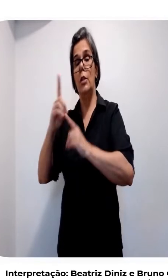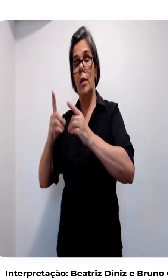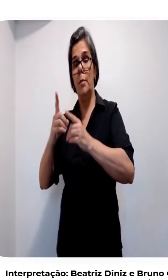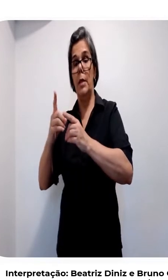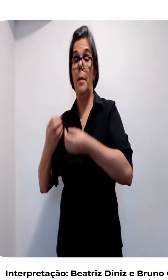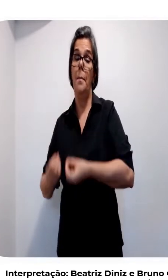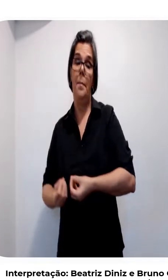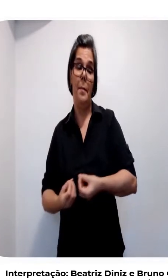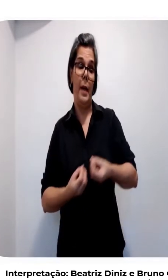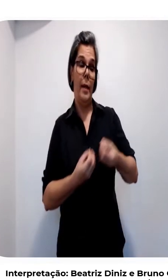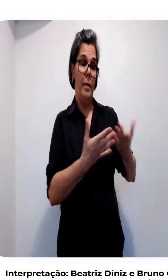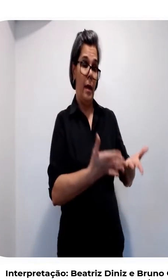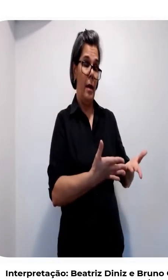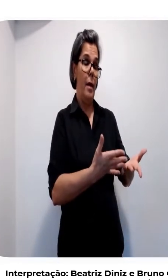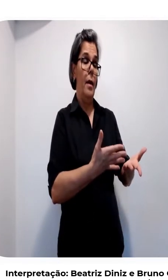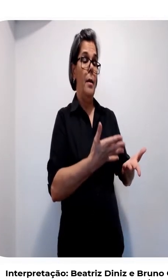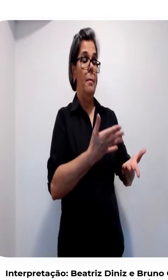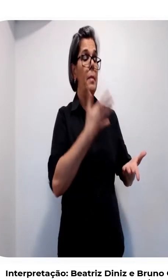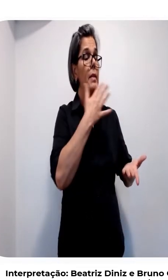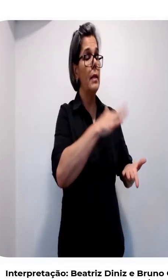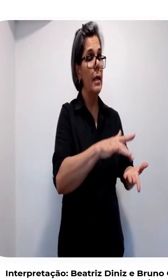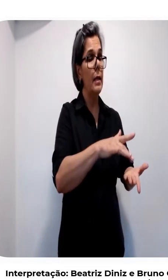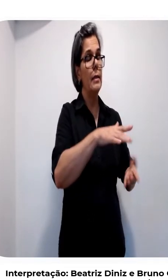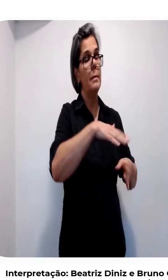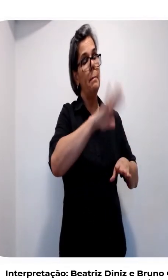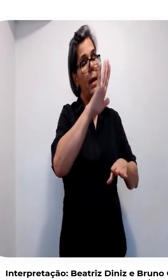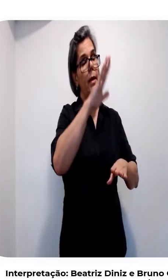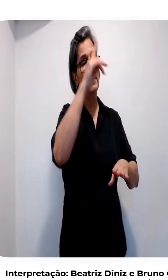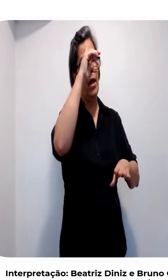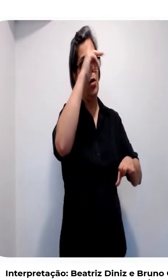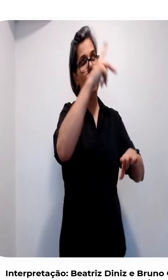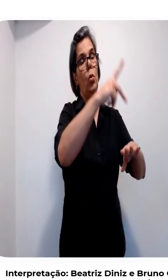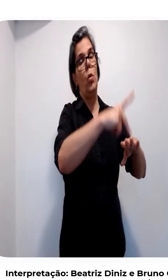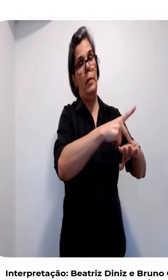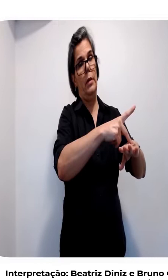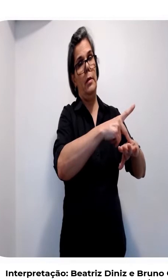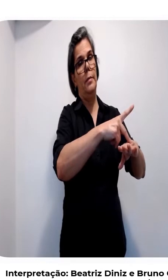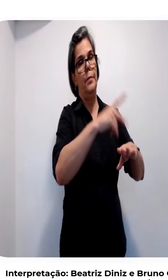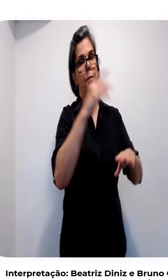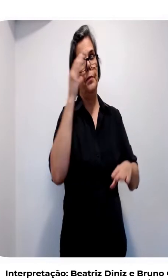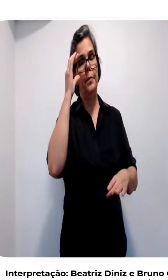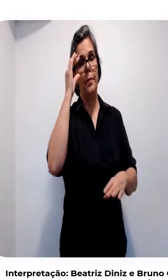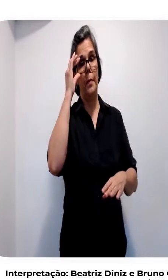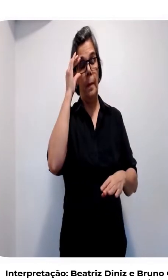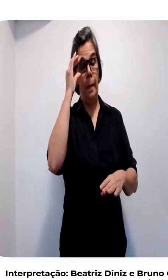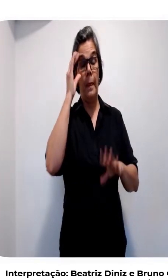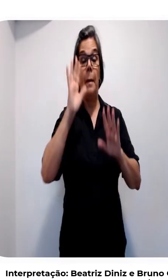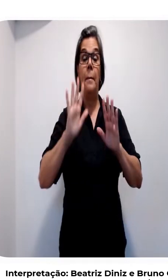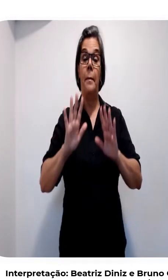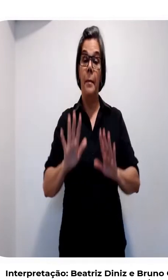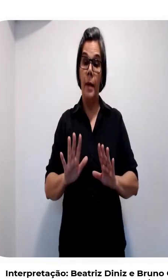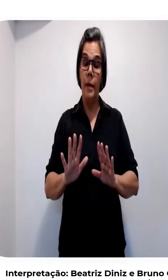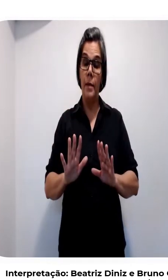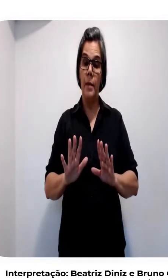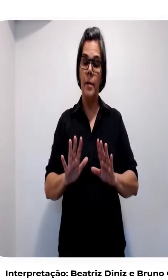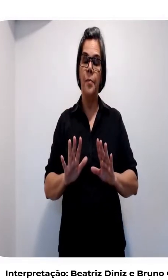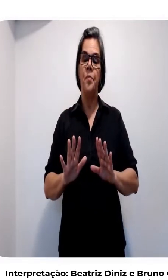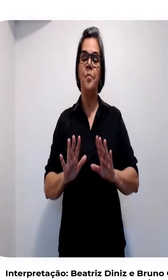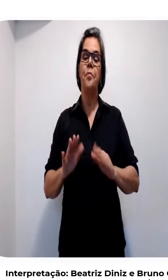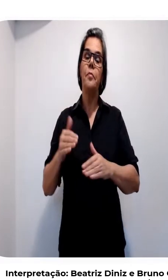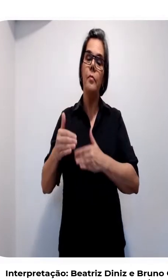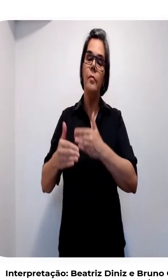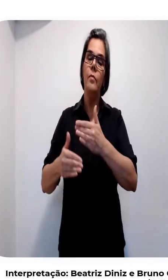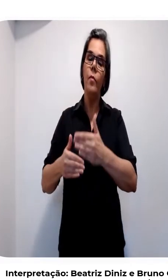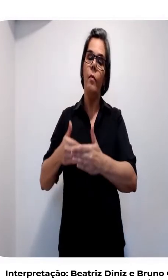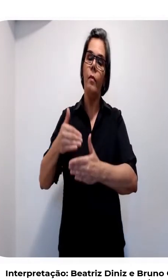para as crianças fazerem todas essas atividades, acessarem tudo. Mas com a demanda, né, e com a situação em